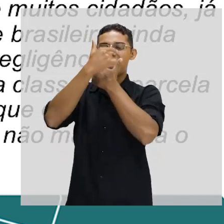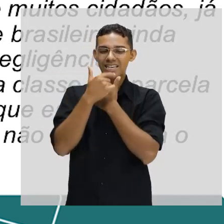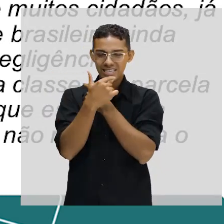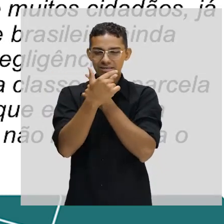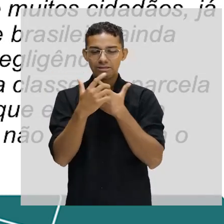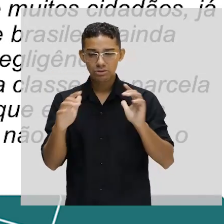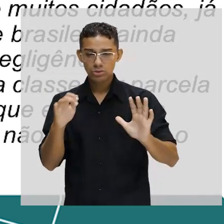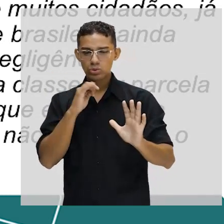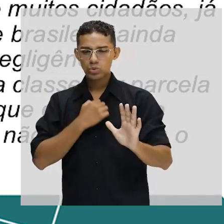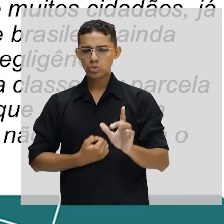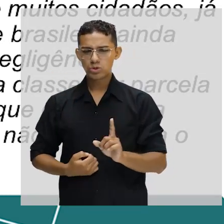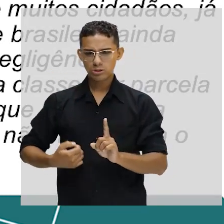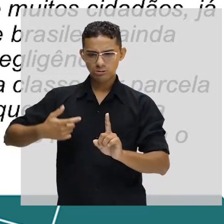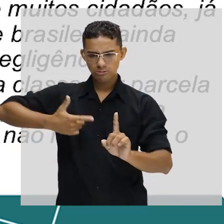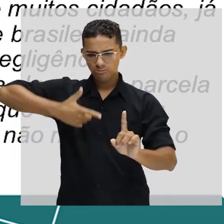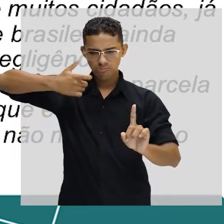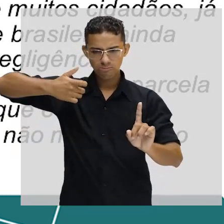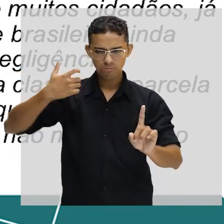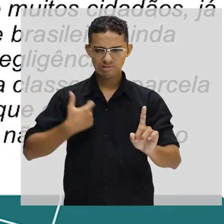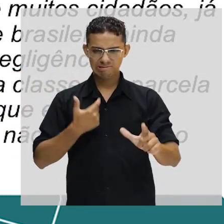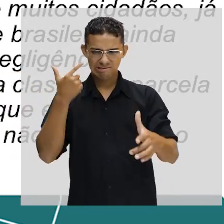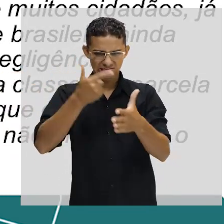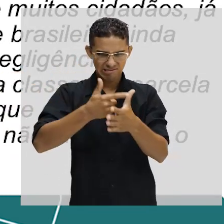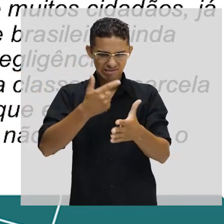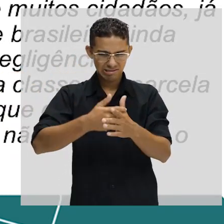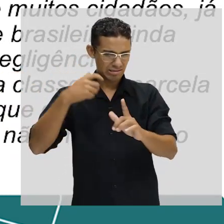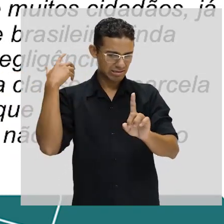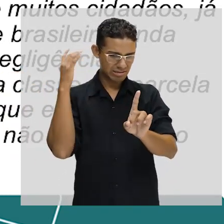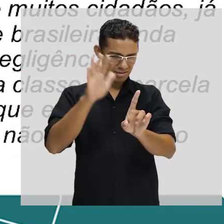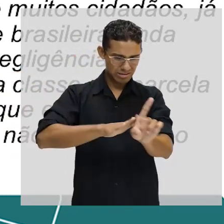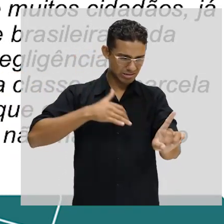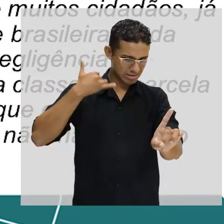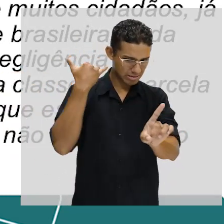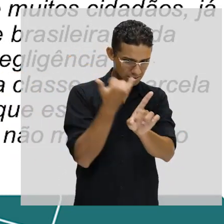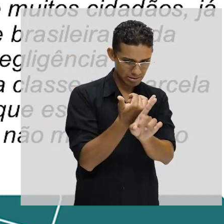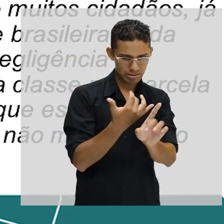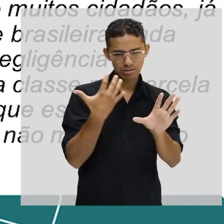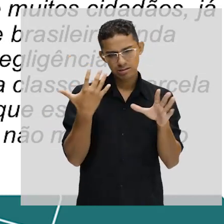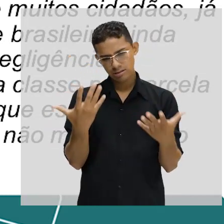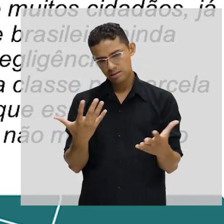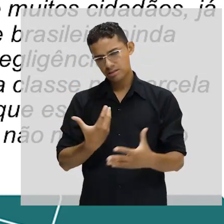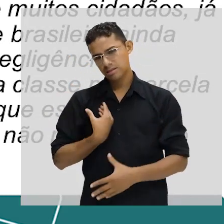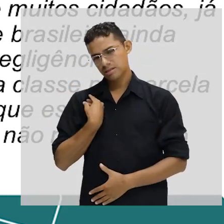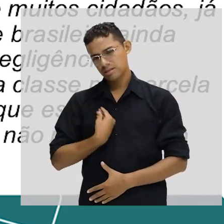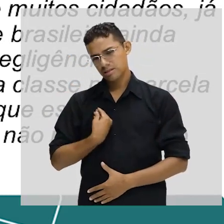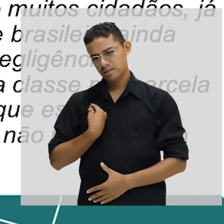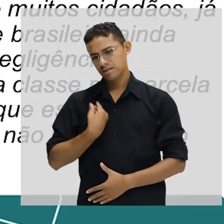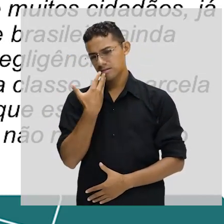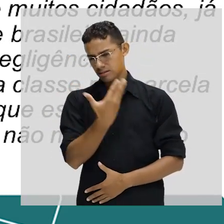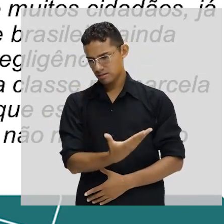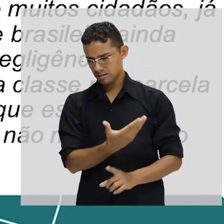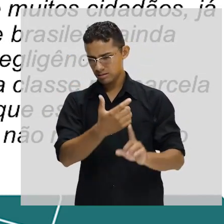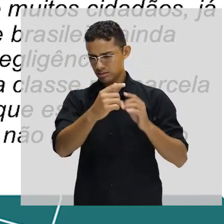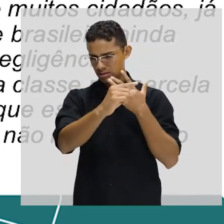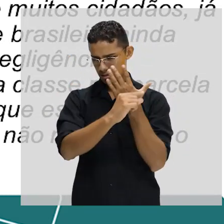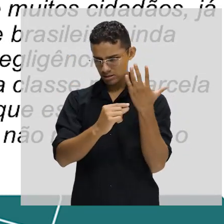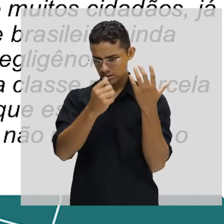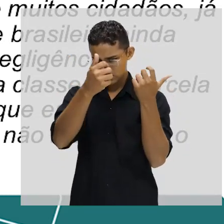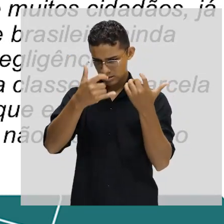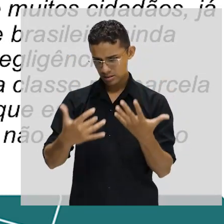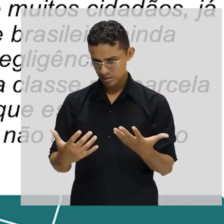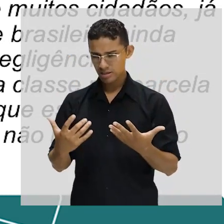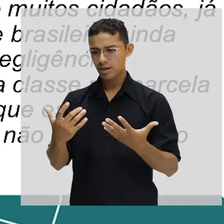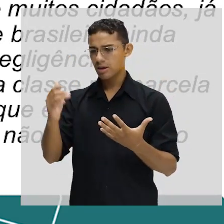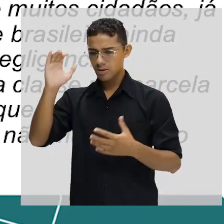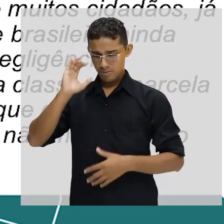ruas. Em consonância com a realidade de Arthur, está de muitos cidadãos, já que o